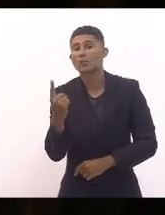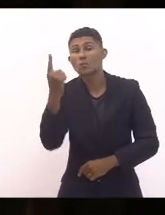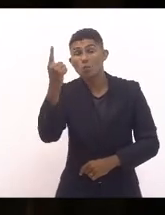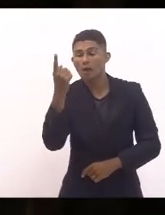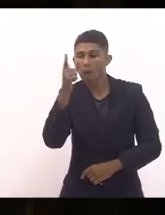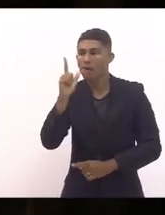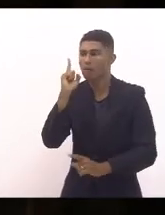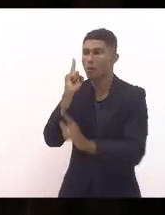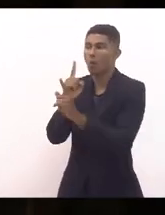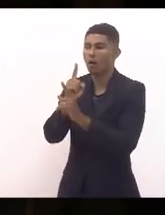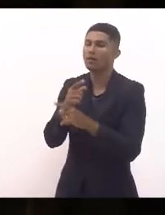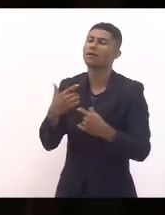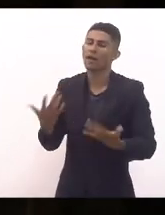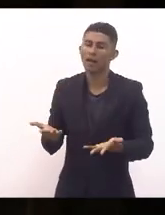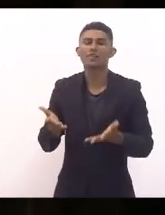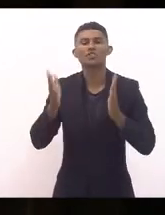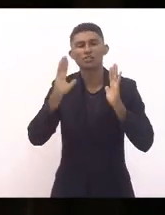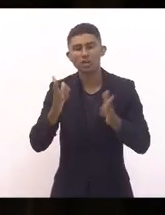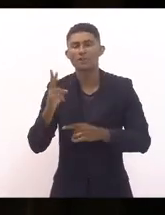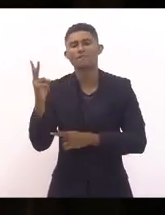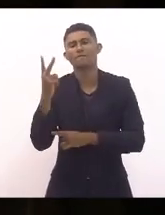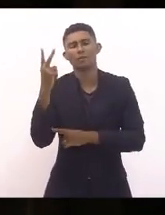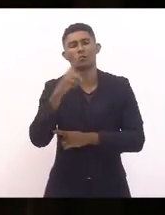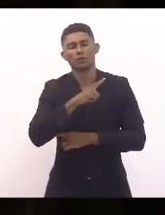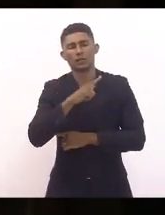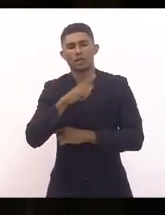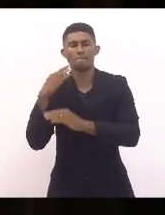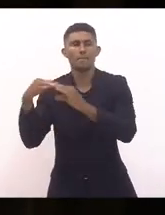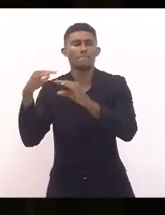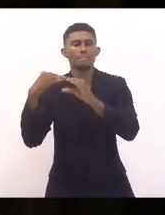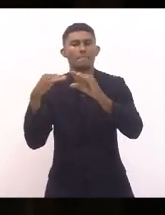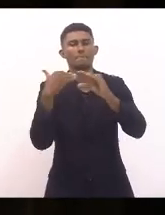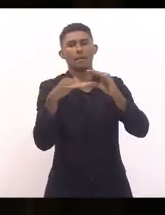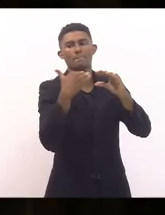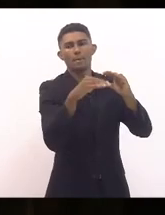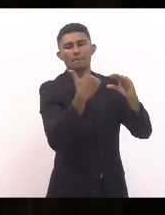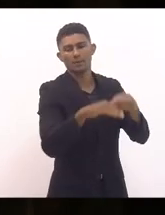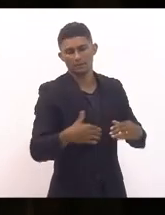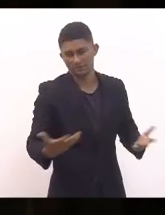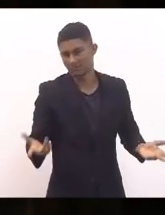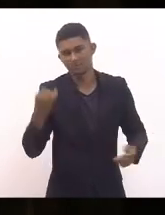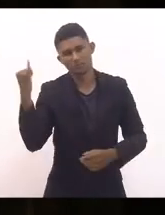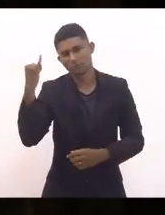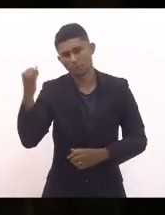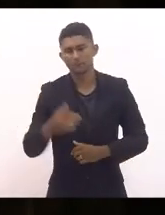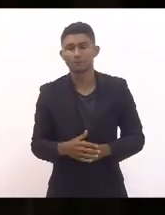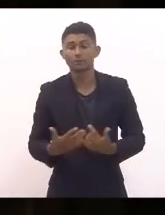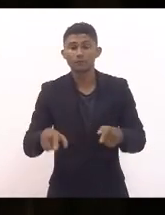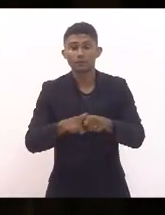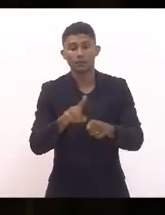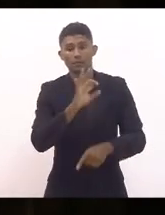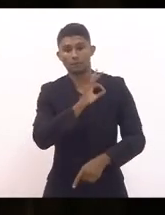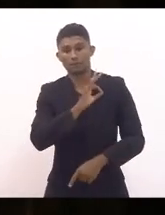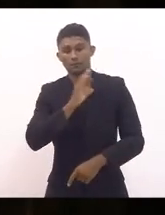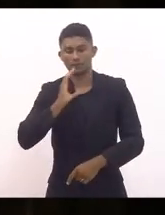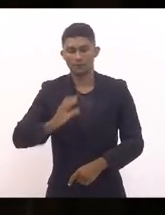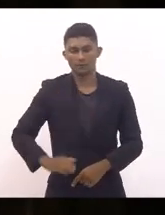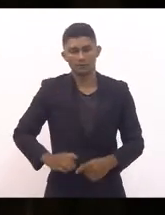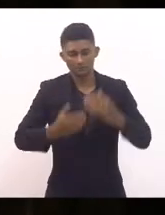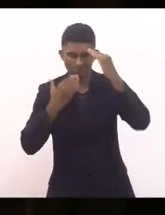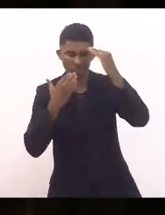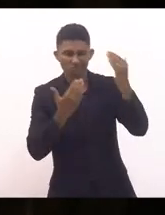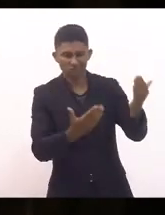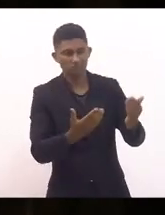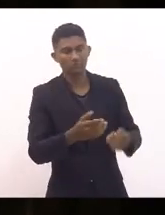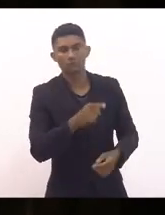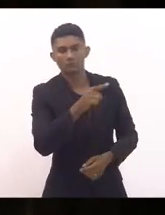já teria valido a pena. Eu gostaria também de agradecer à Polícia Civil, no nome